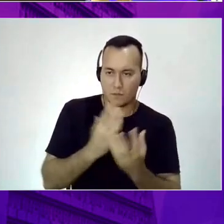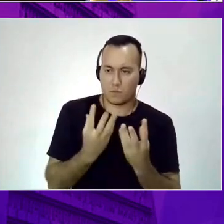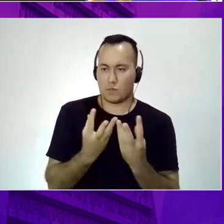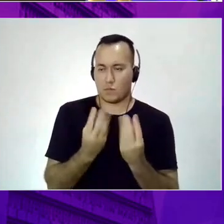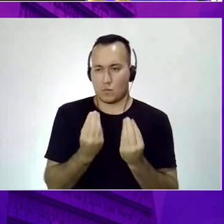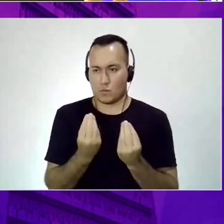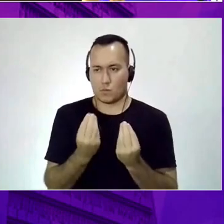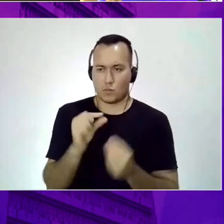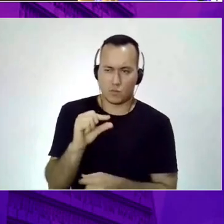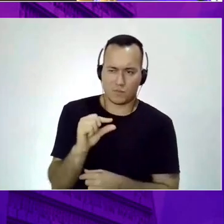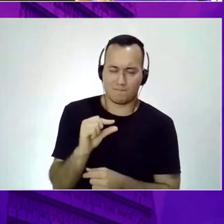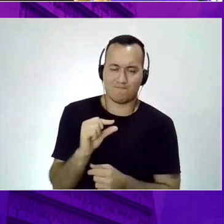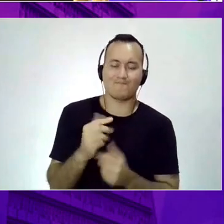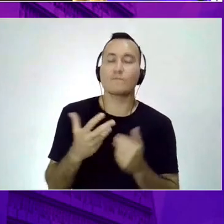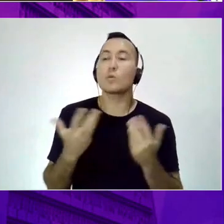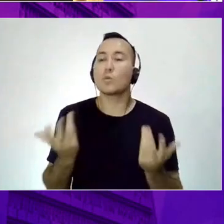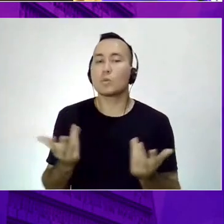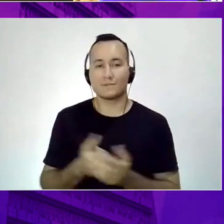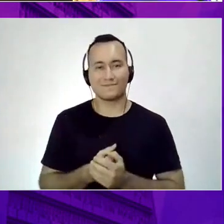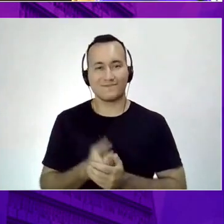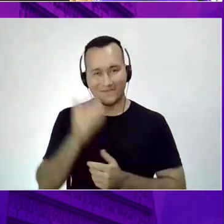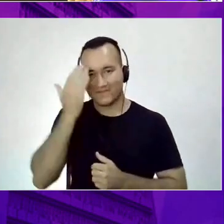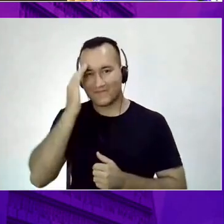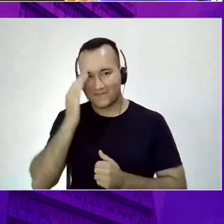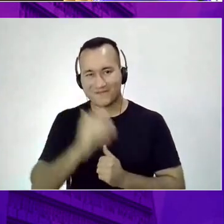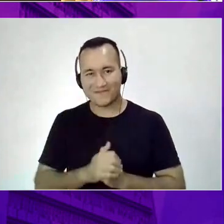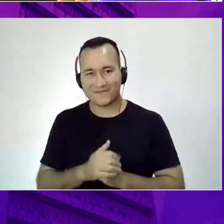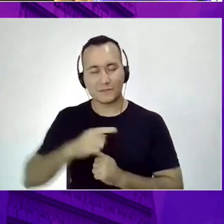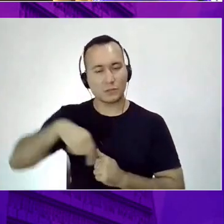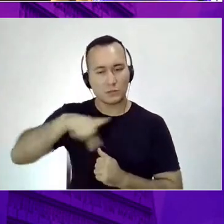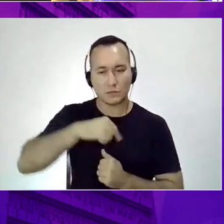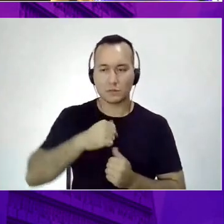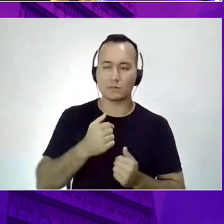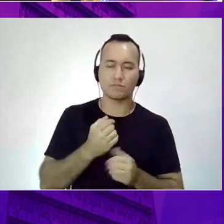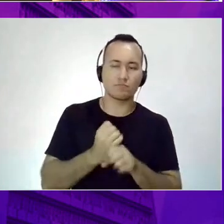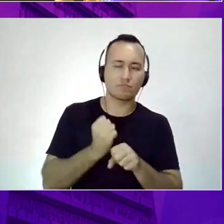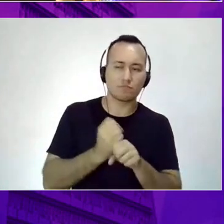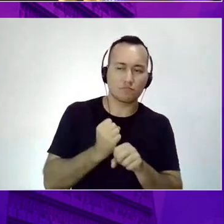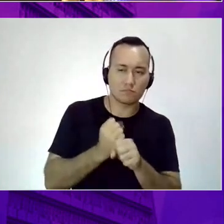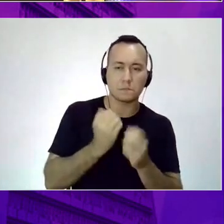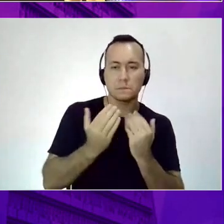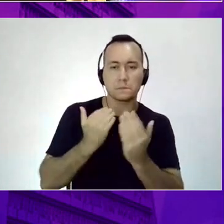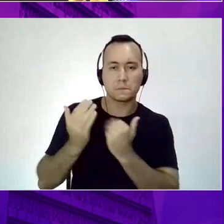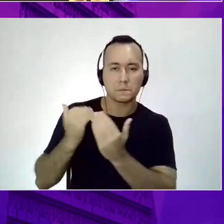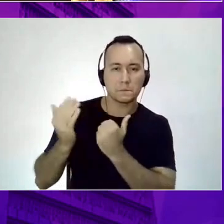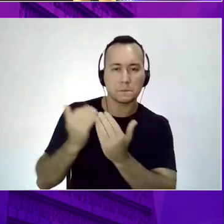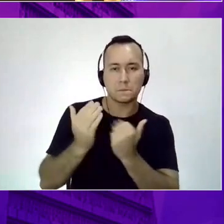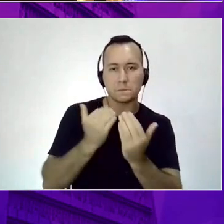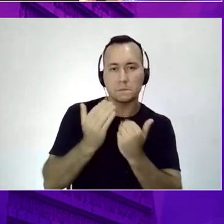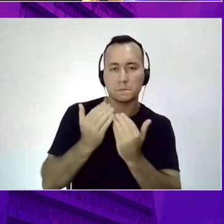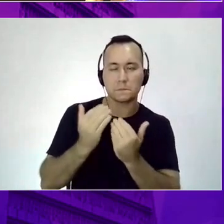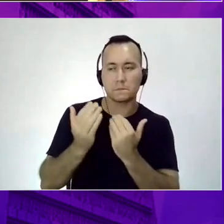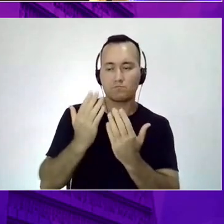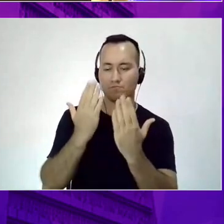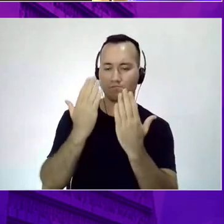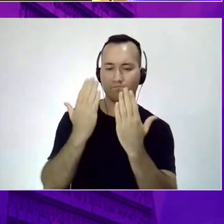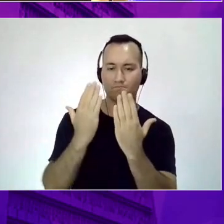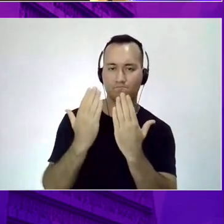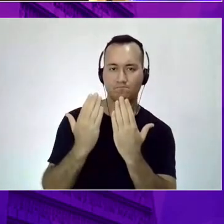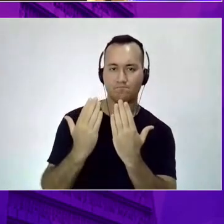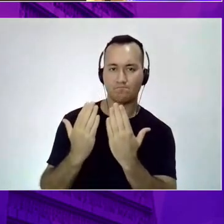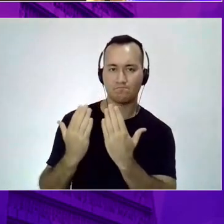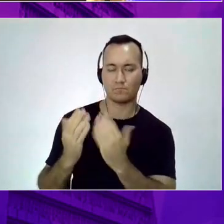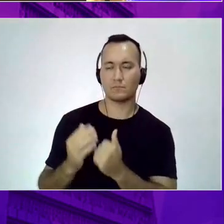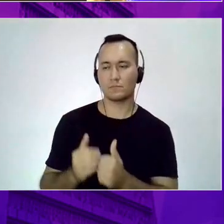ser fácil entrar naquele buraco do queijo ali, ou se realmente vai ter um monte de dependência para a gente resolver. E a gente começa a ter